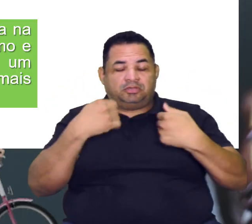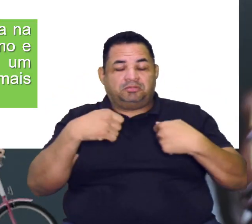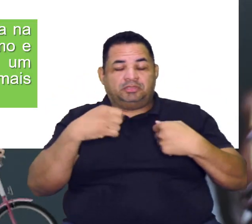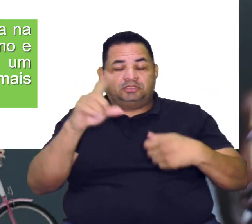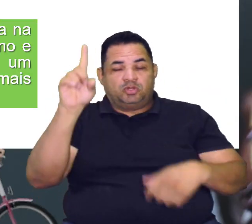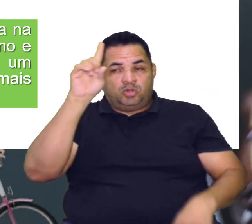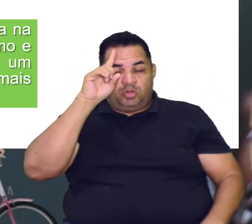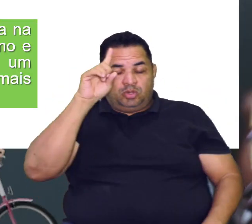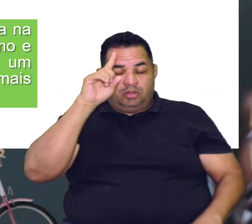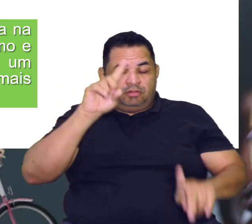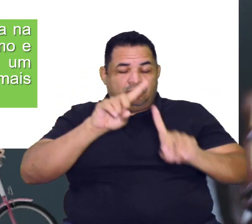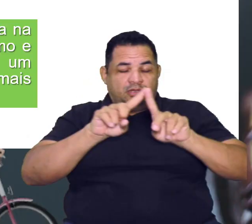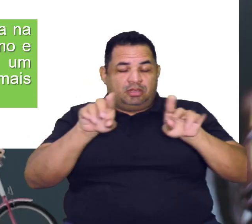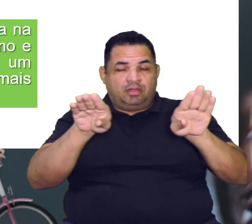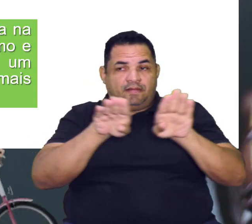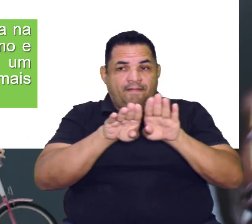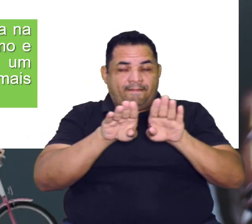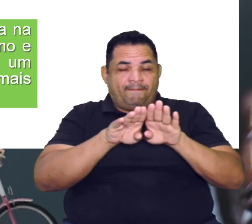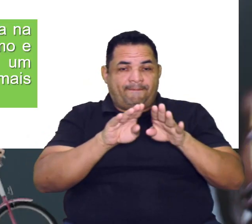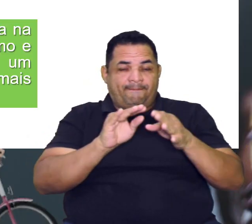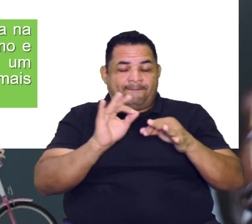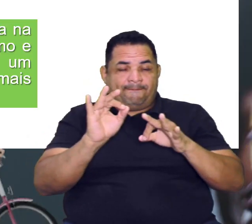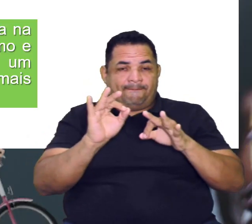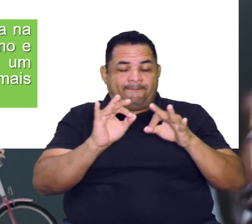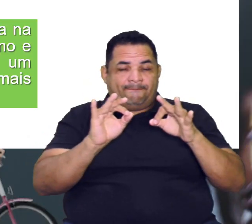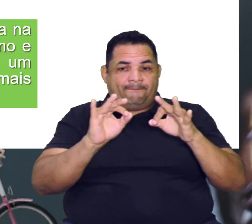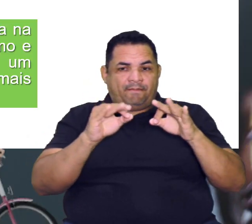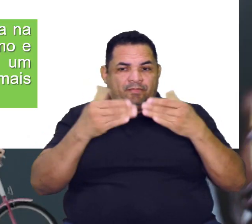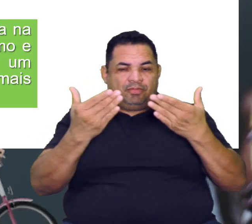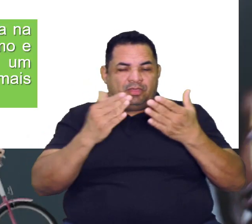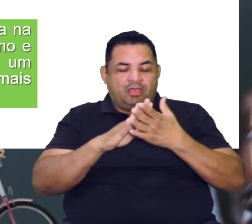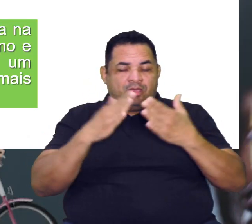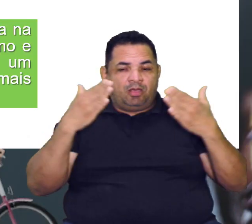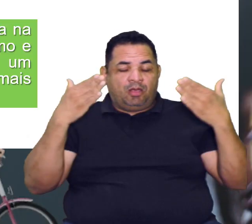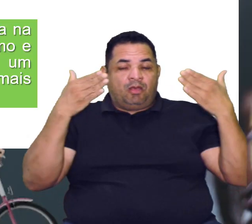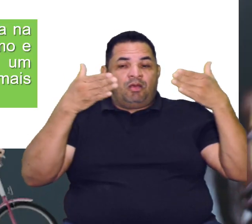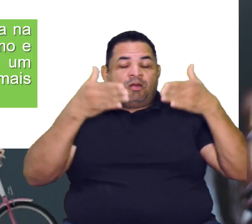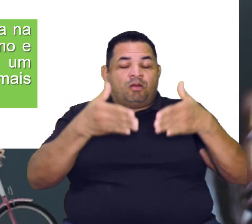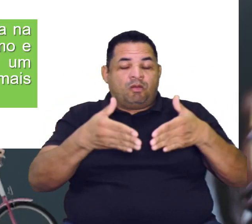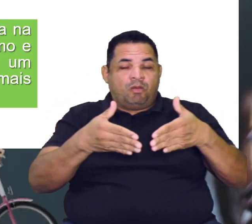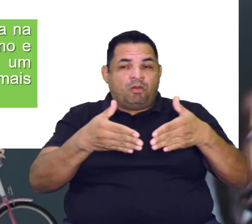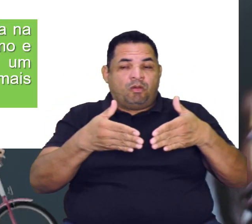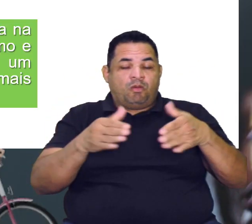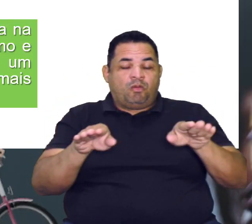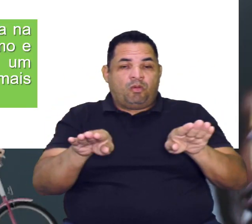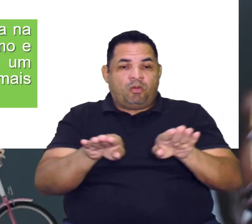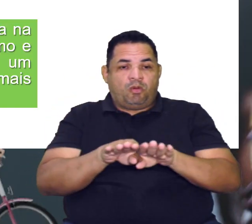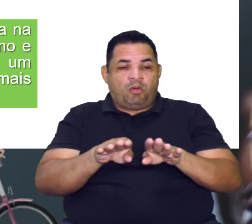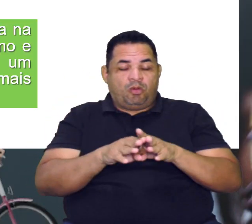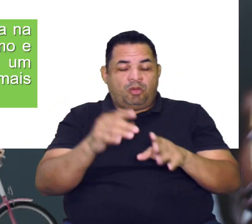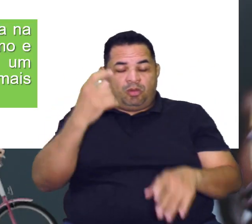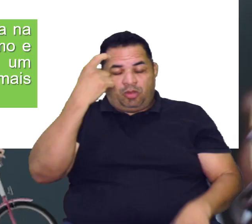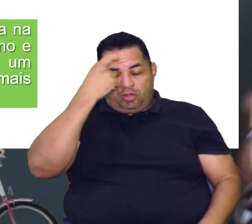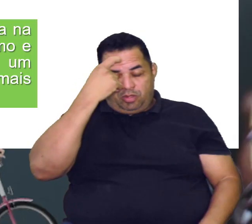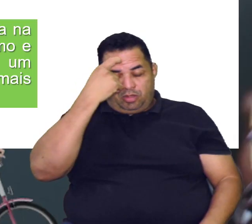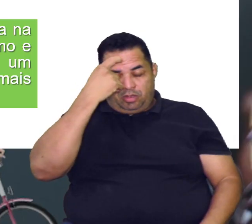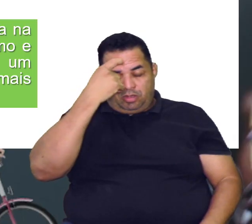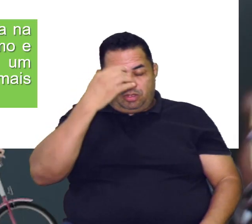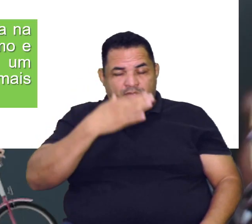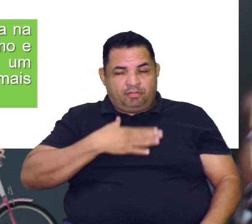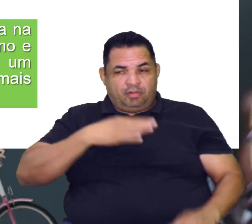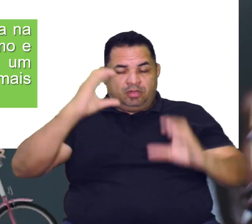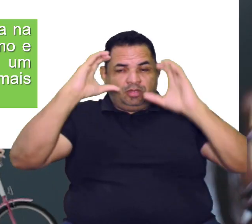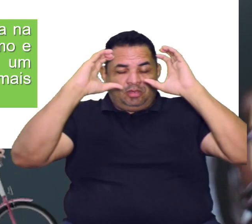diárias, mas também eu dou um grande foco para a questão da consciência, nesse